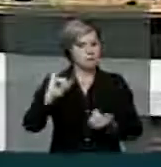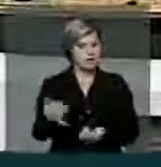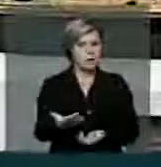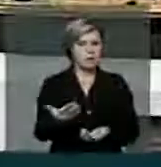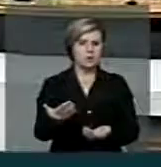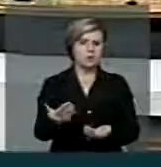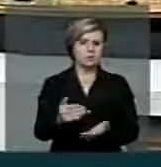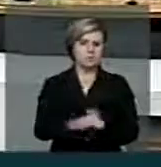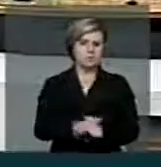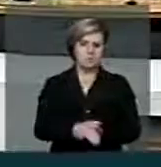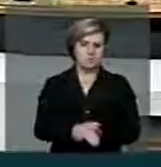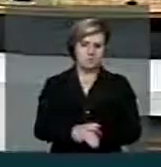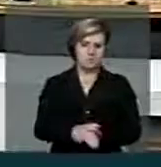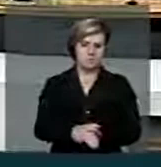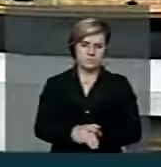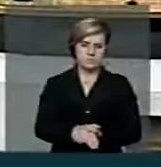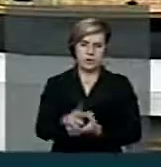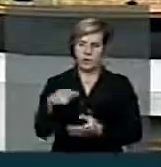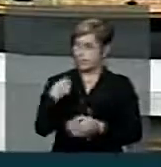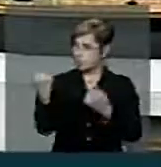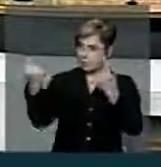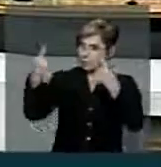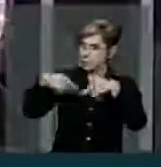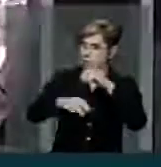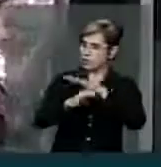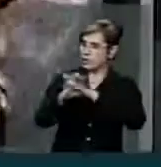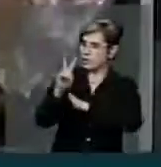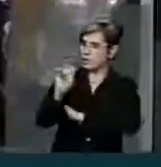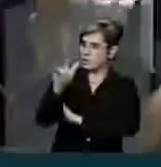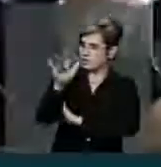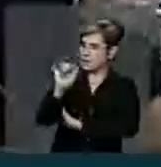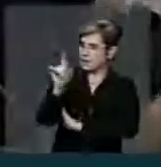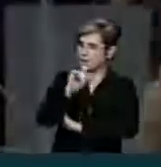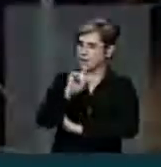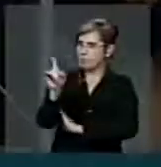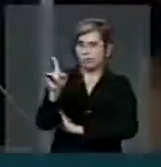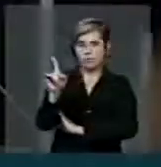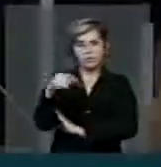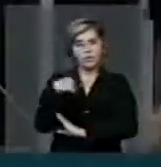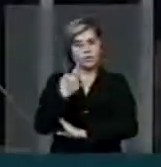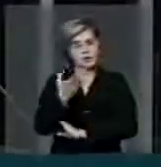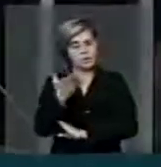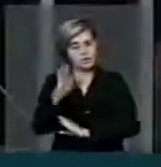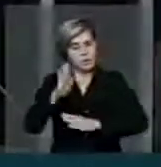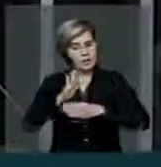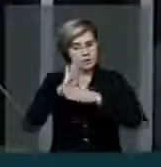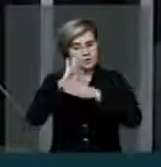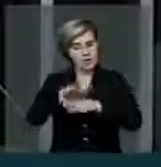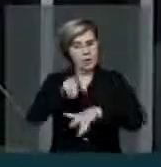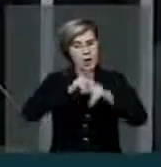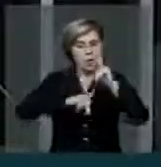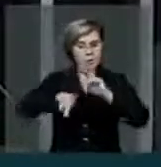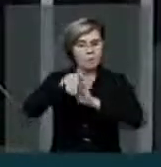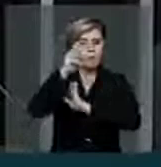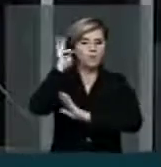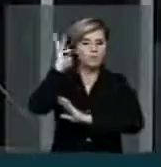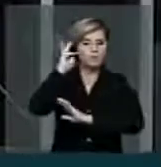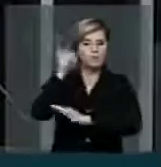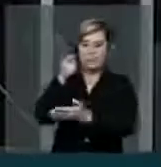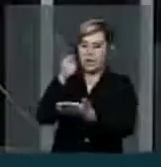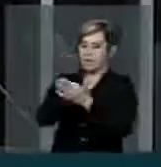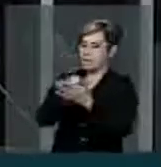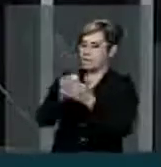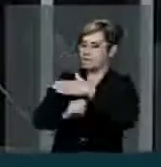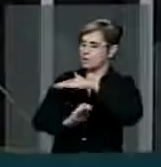A nossa fala. Não estamos contra a Vale, senhor presidente, Márcio Junqueira. Nós estamos sim a favor do povo do Maranhão e exigimos